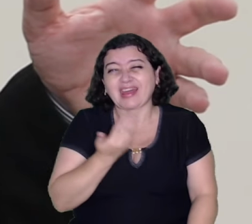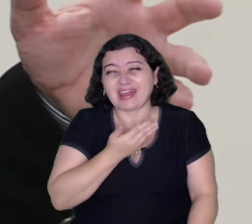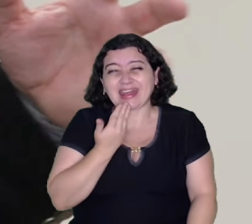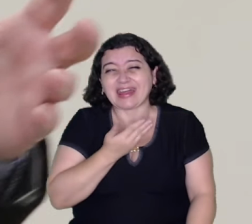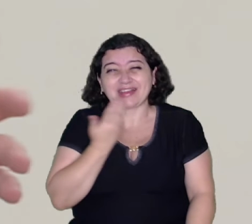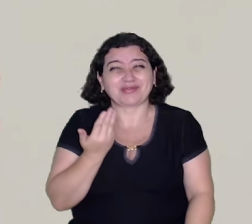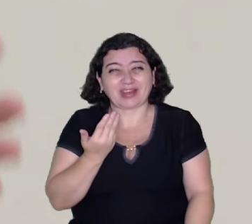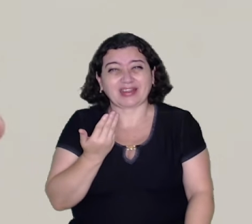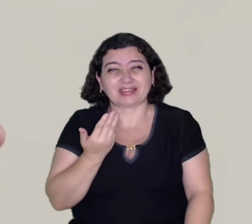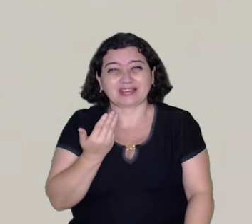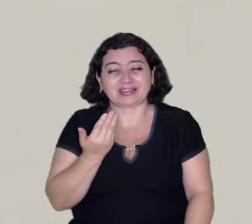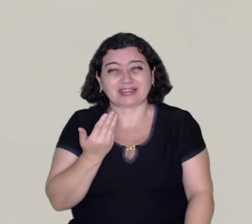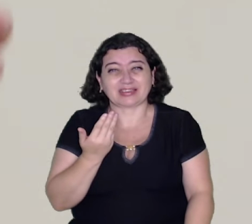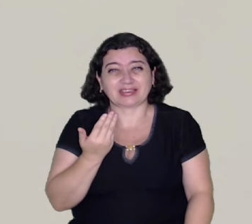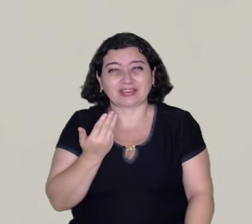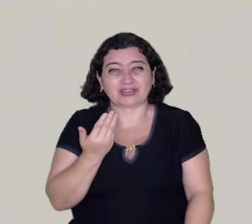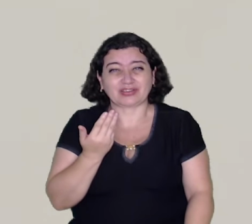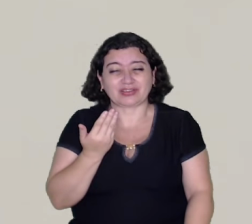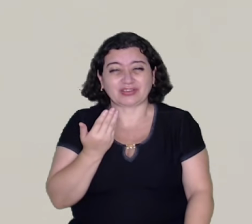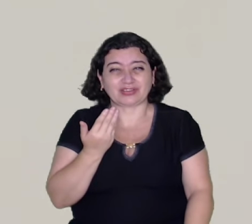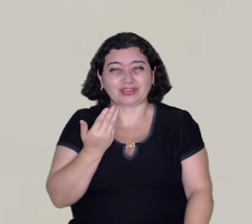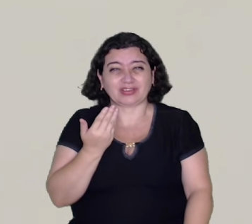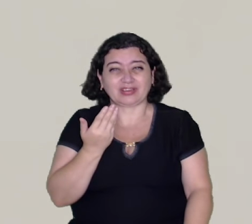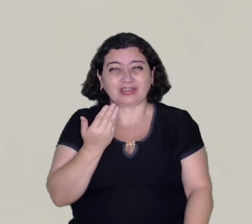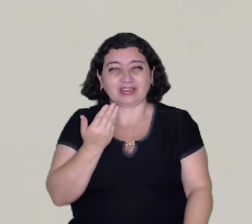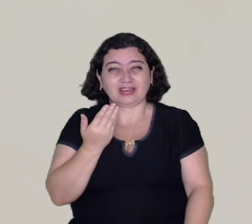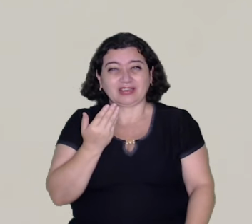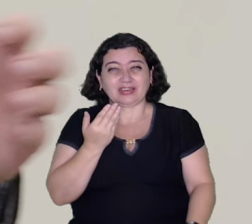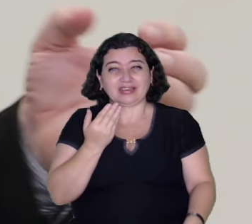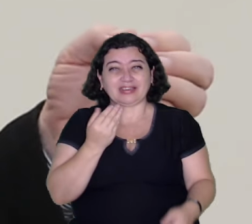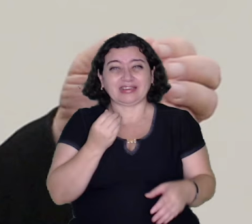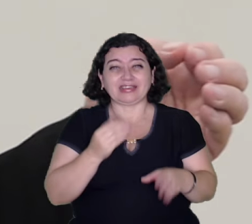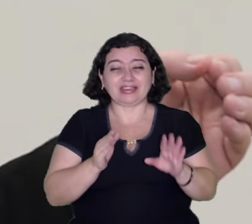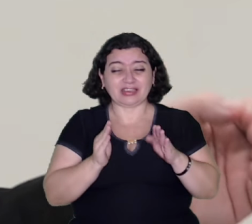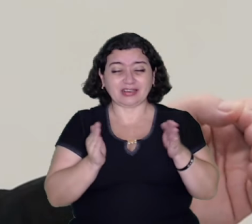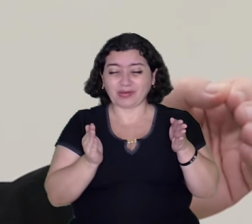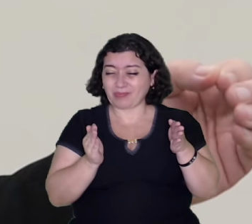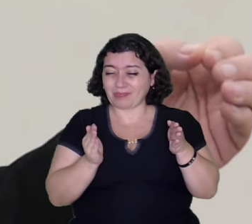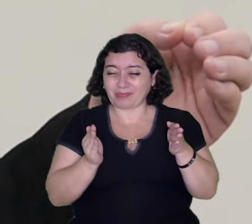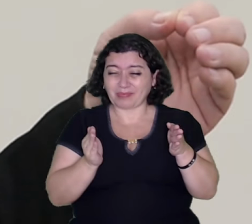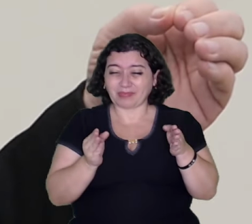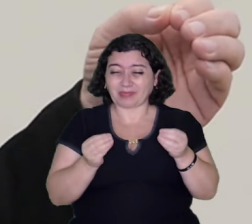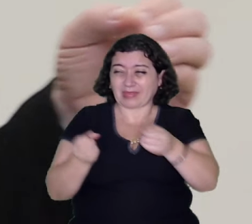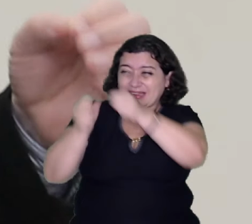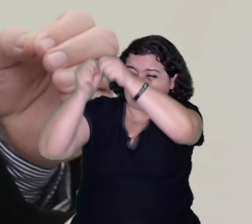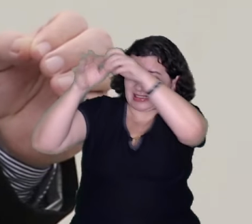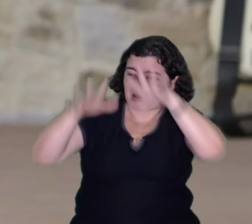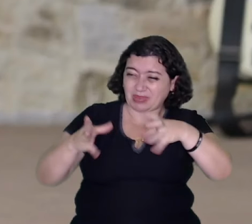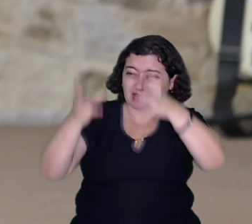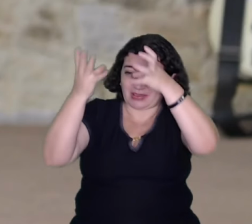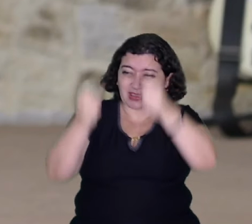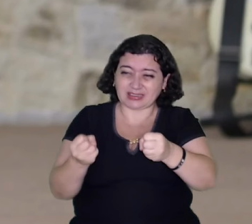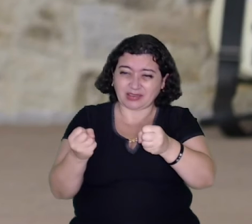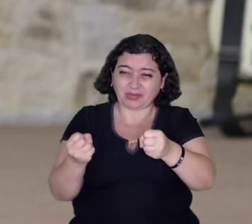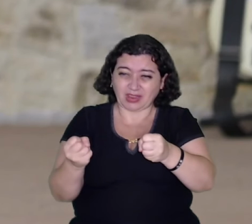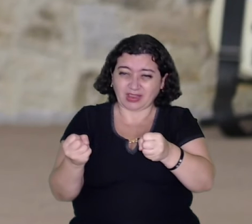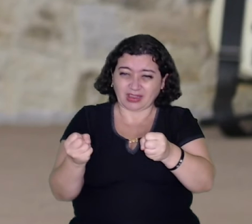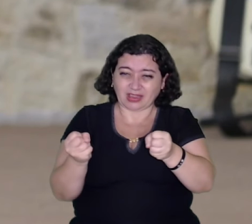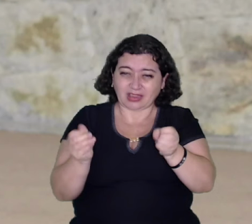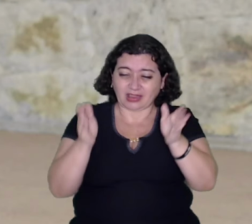no arquivo morto da nossa memória bênçãos recebidas, eventos de amor,